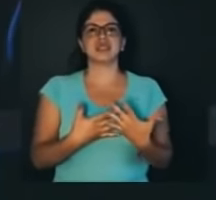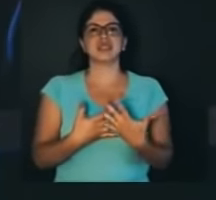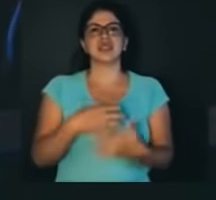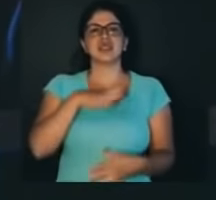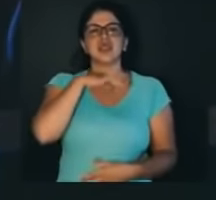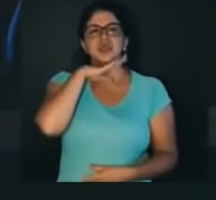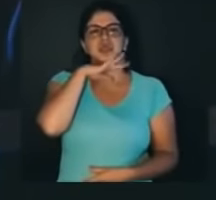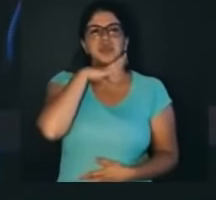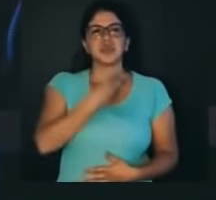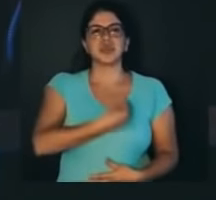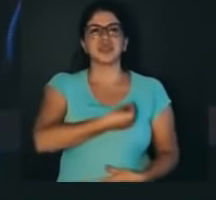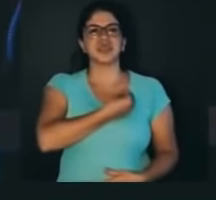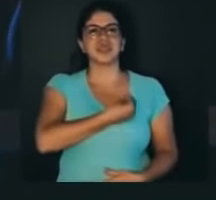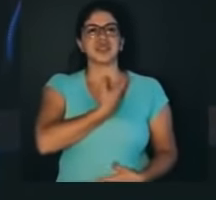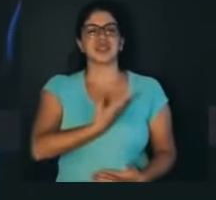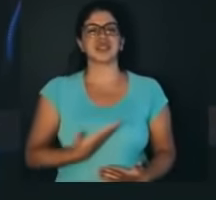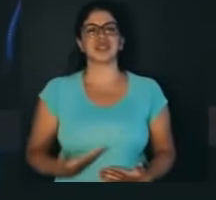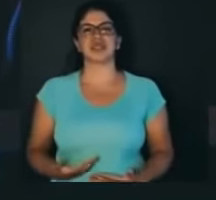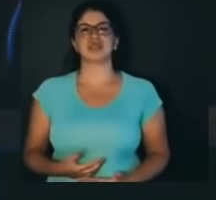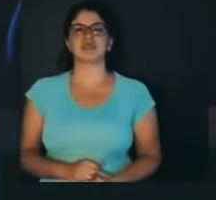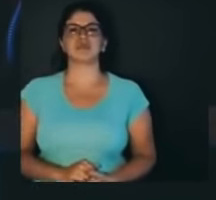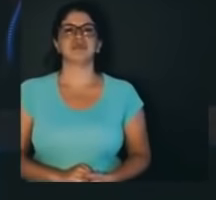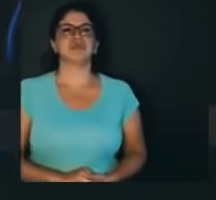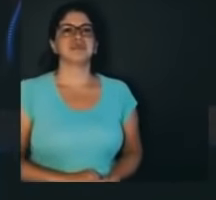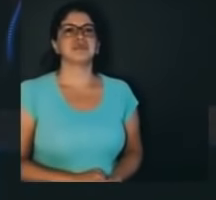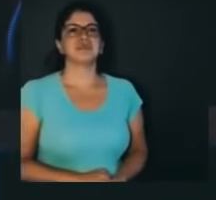você que talvez tenha sido alvo